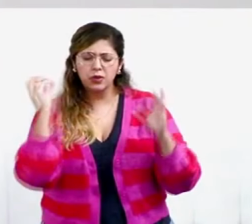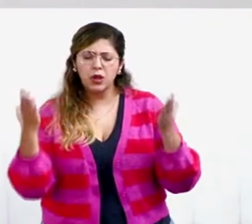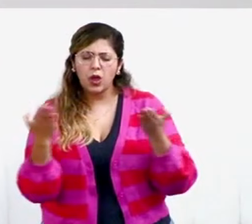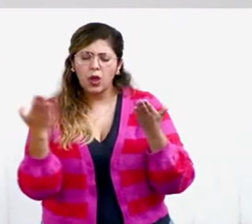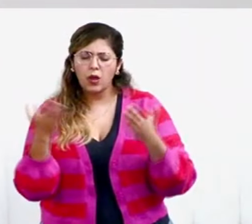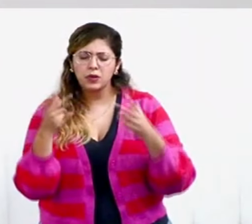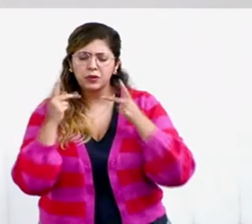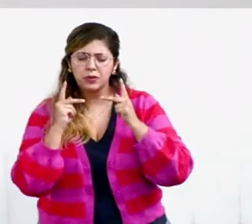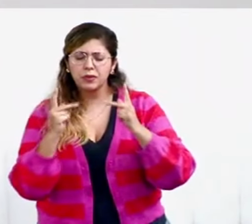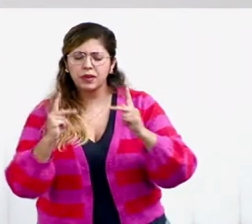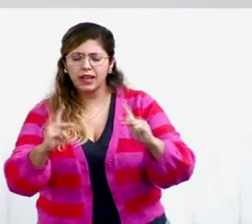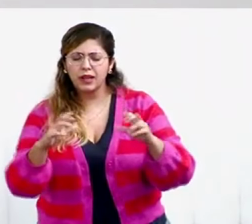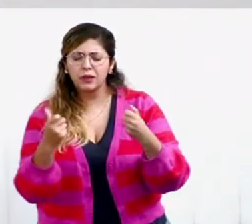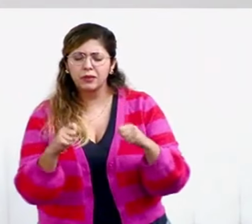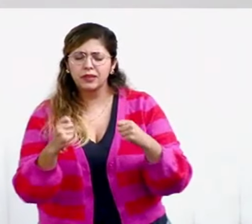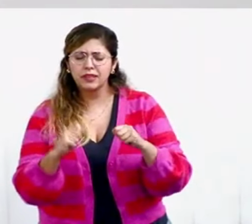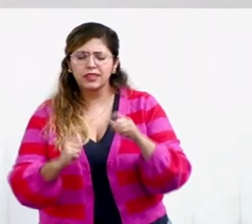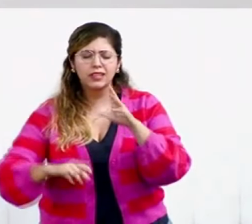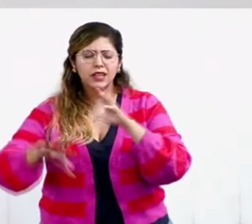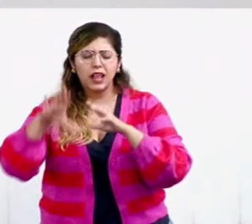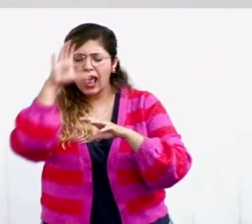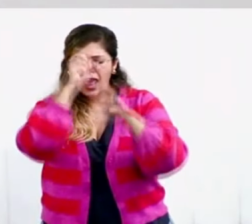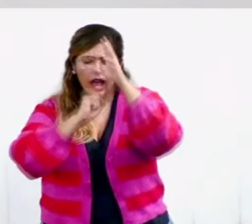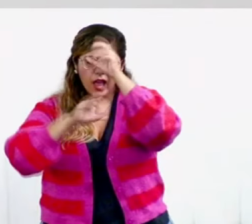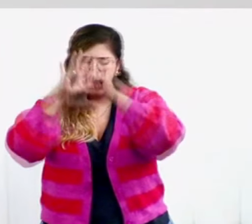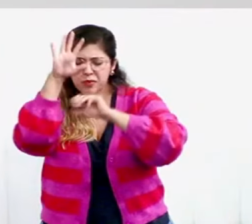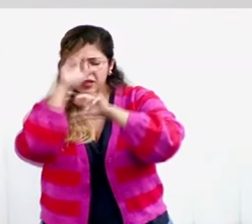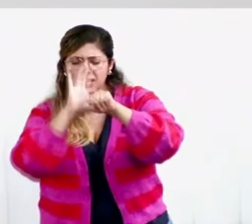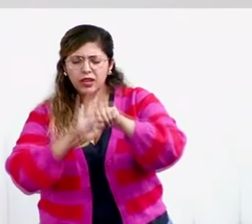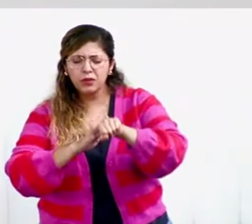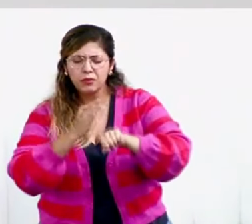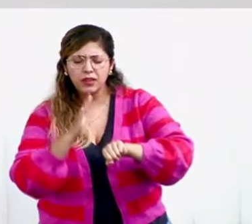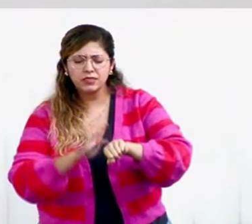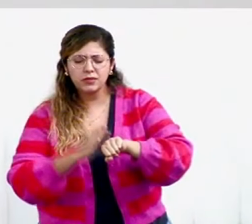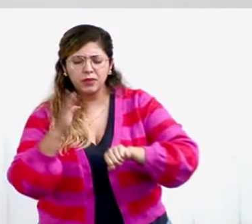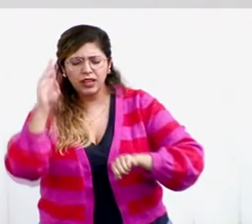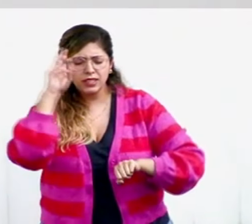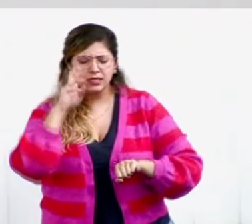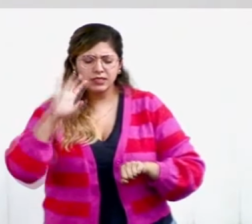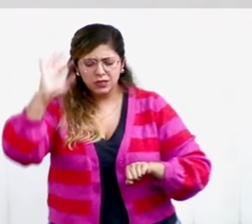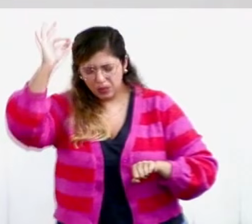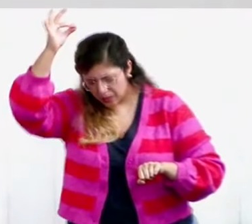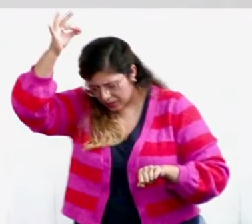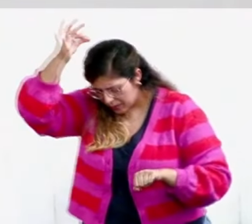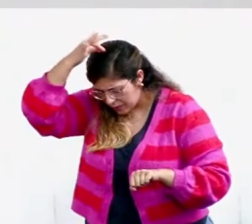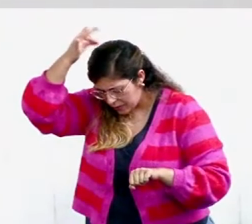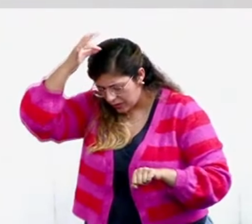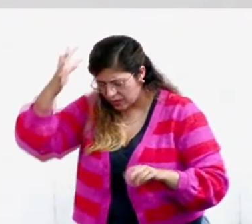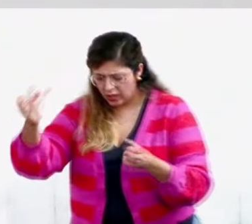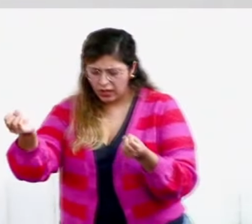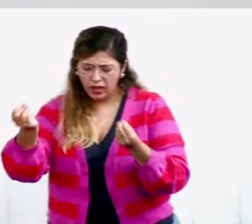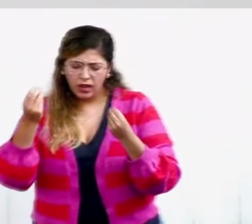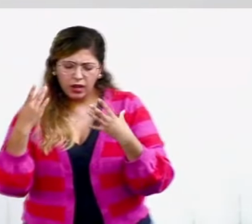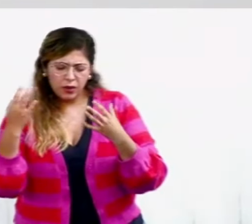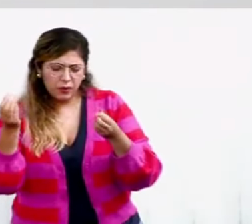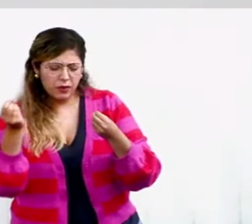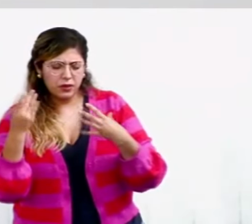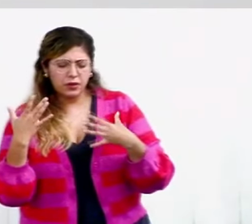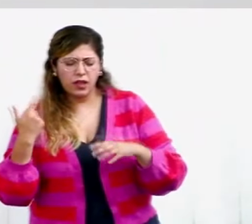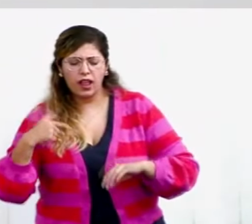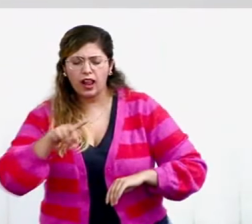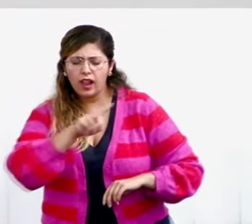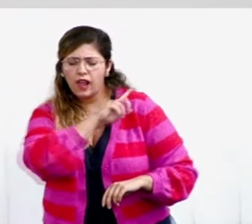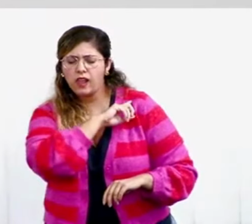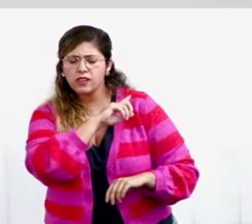voz, precisamos da Tua palavra, precisamos que o Teu Santo Espírito mexa conosco para vivermos